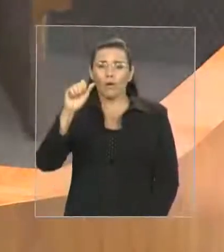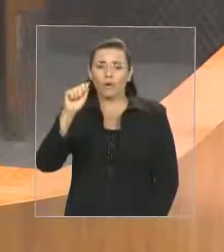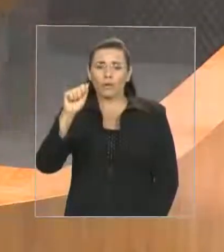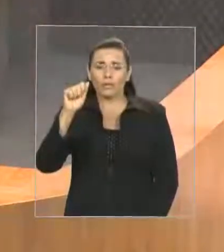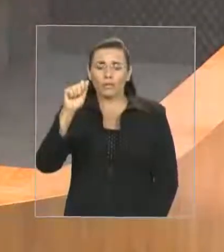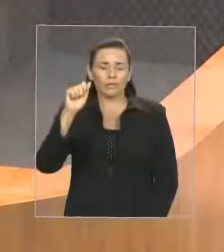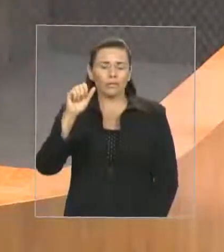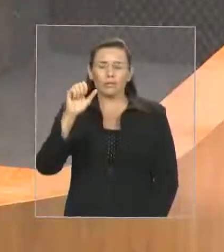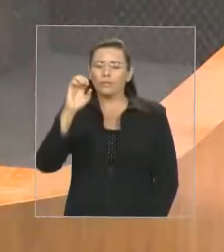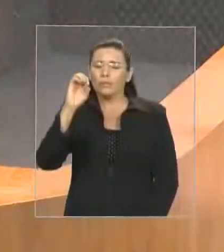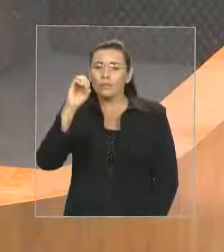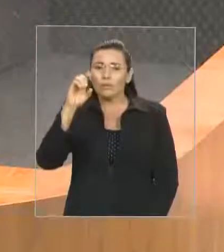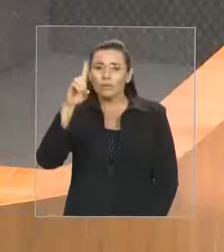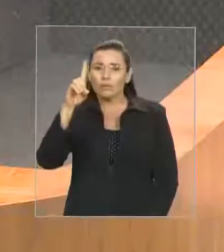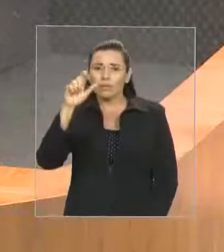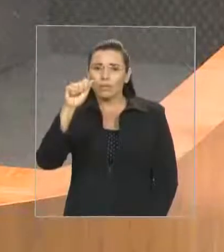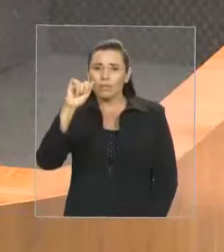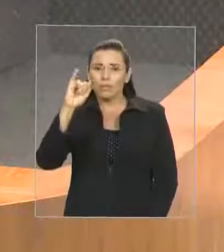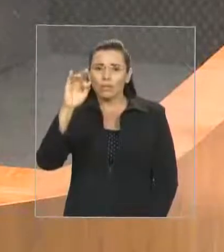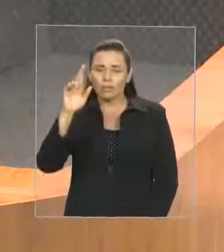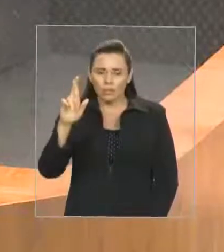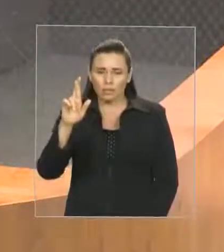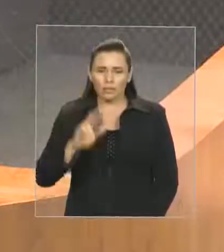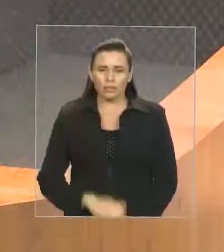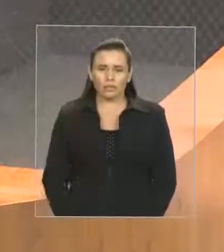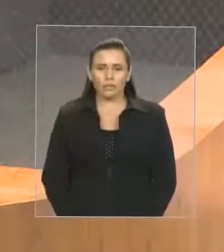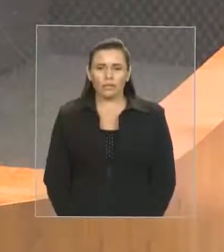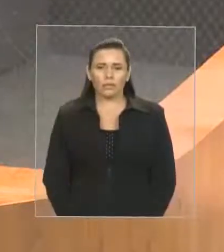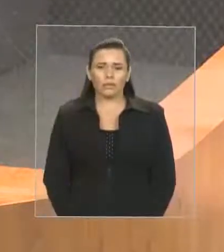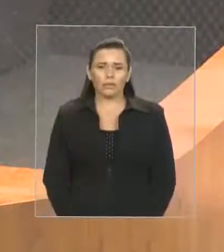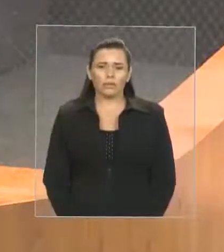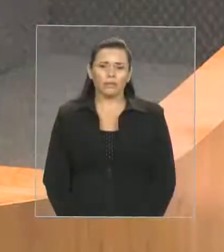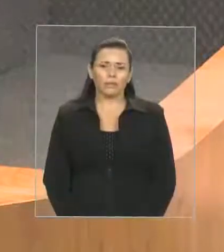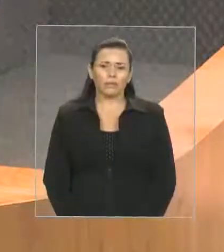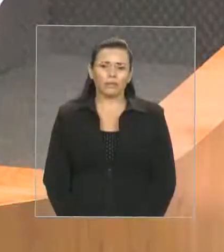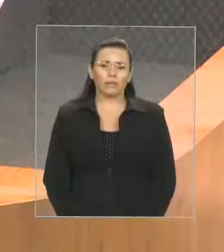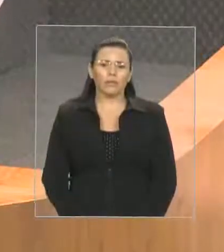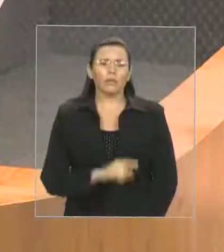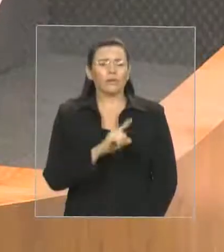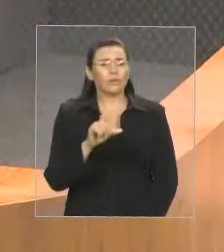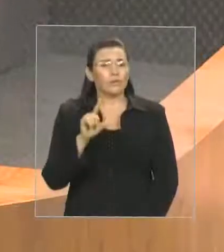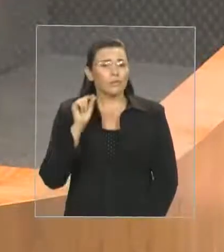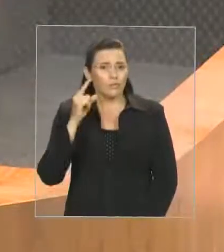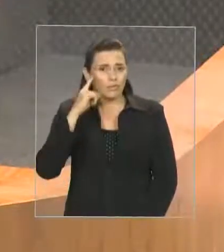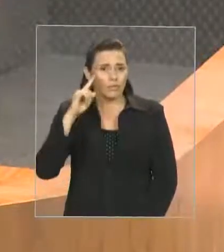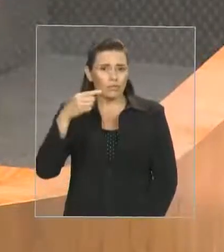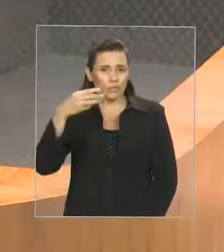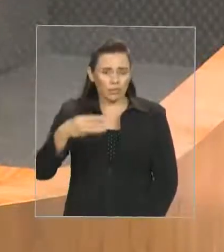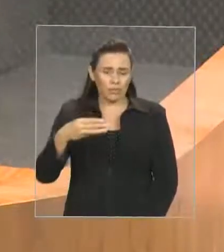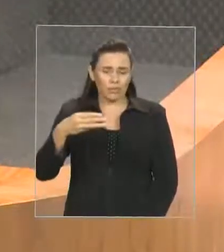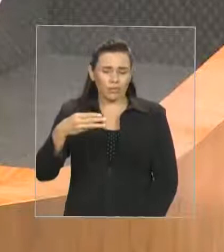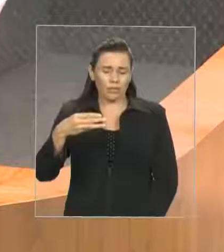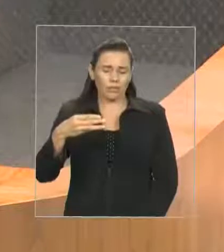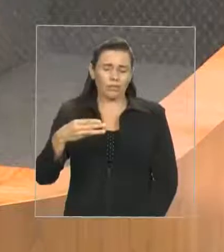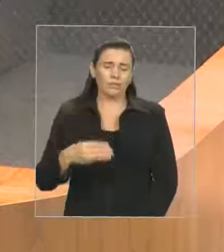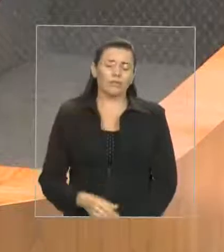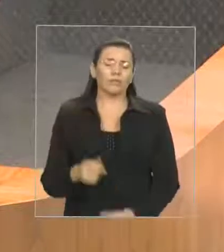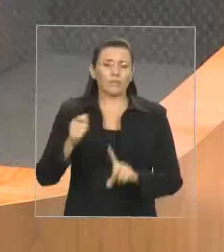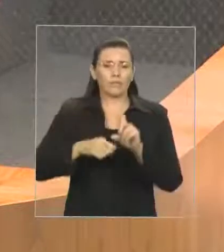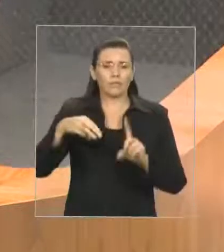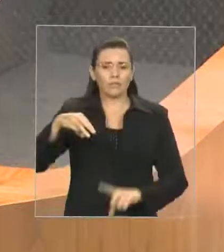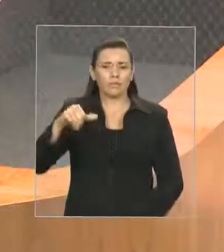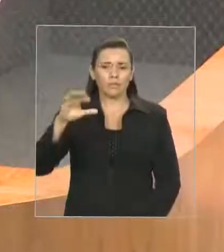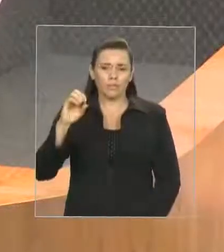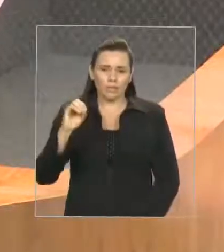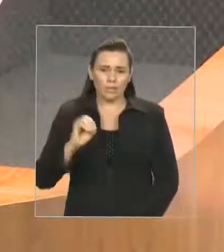porque foi exatamente no dia 3 de maio de 1823, há 170